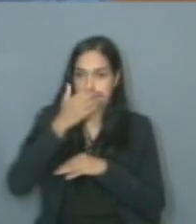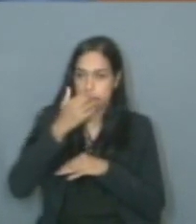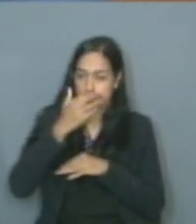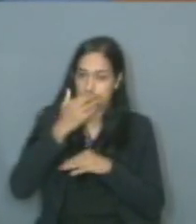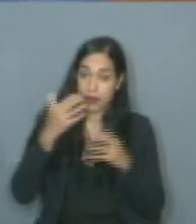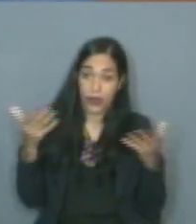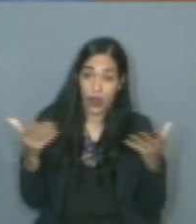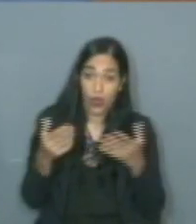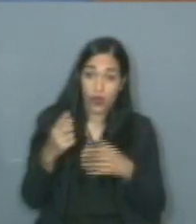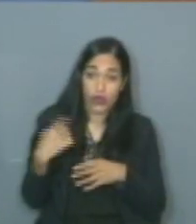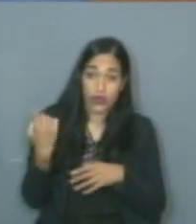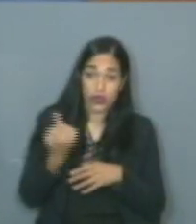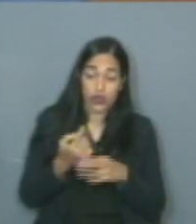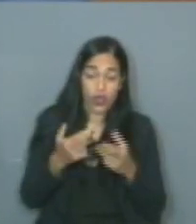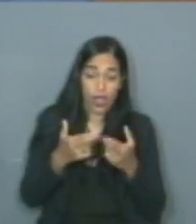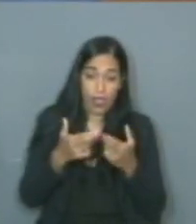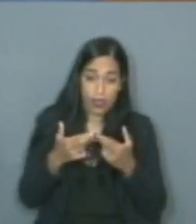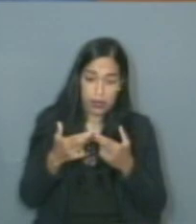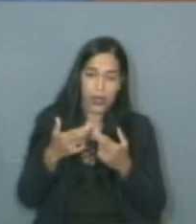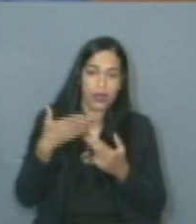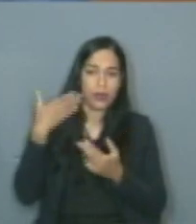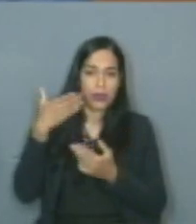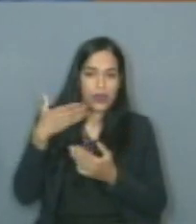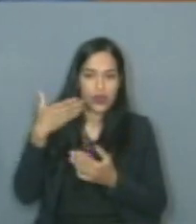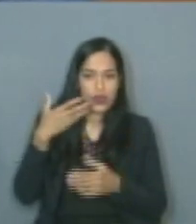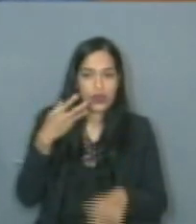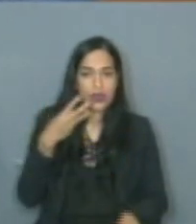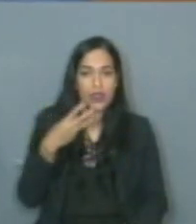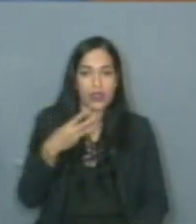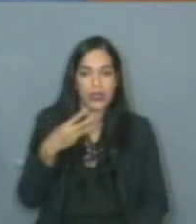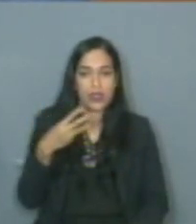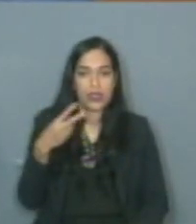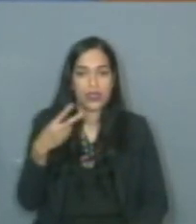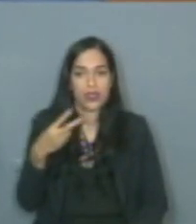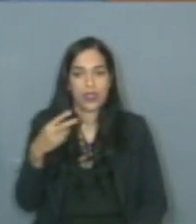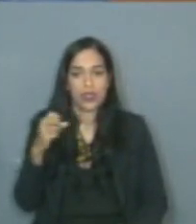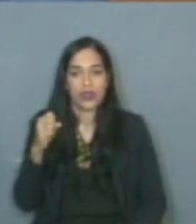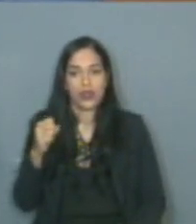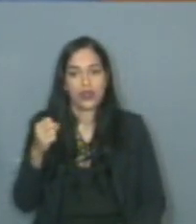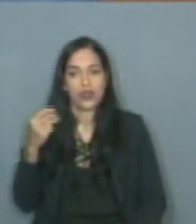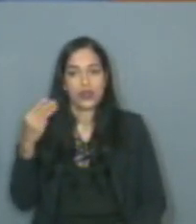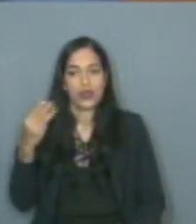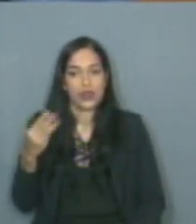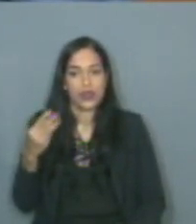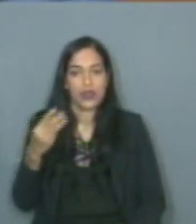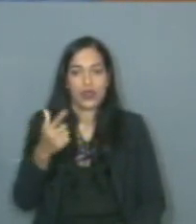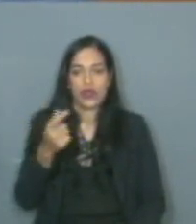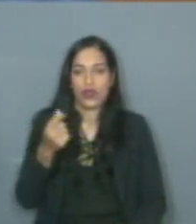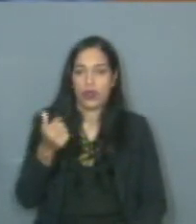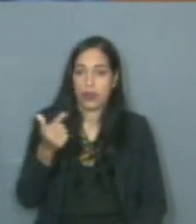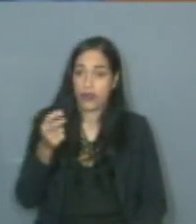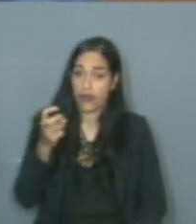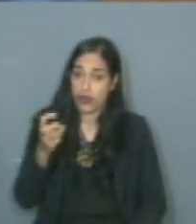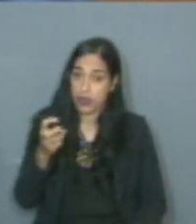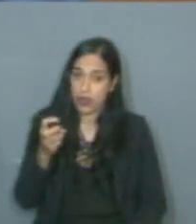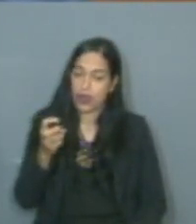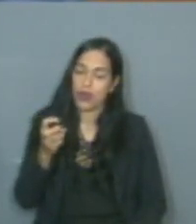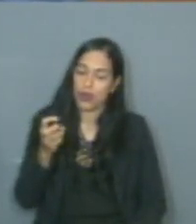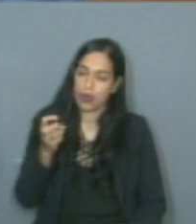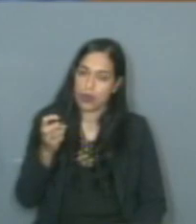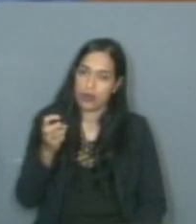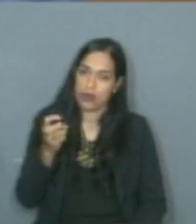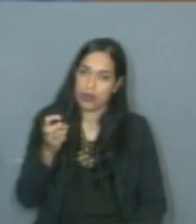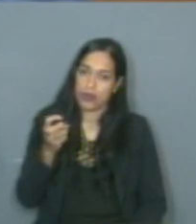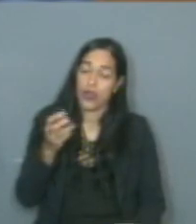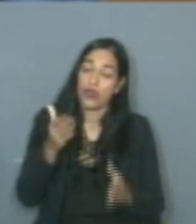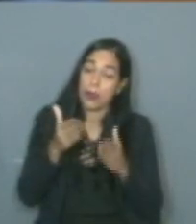o nosso requerimento para discussão, vou começar aqui com 3283 de 2025, que é uma indicação que nós fazemos à Prefeitura